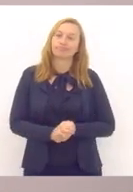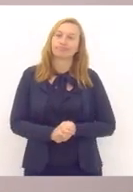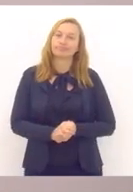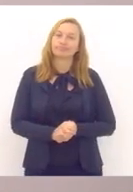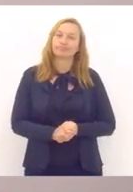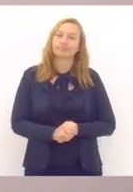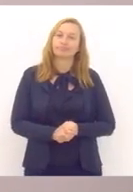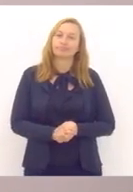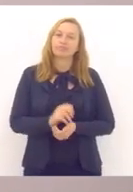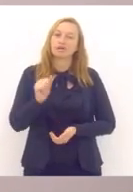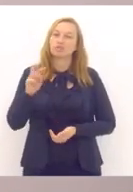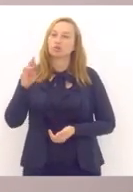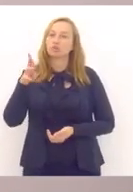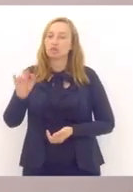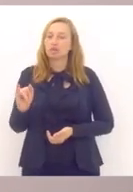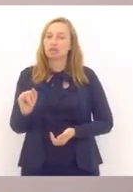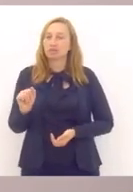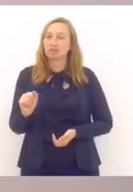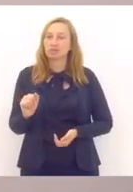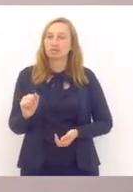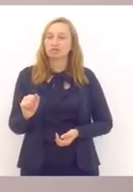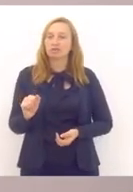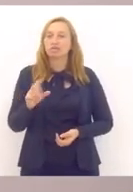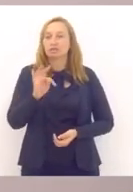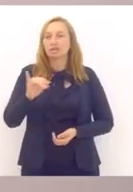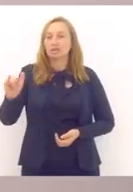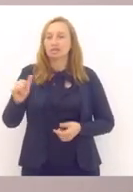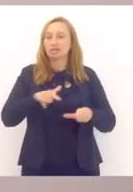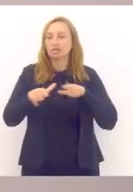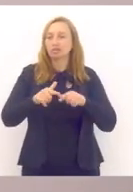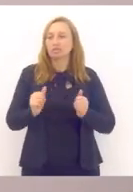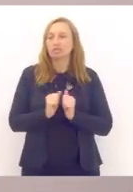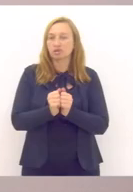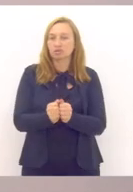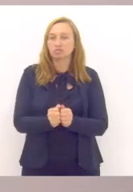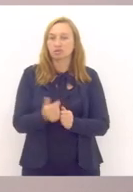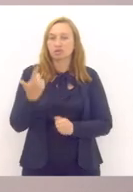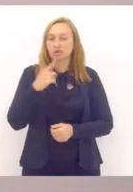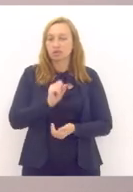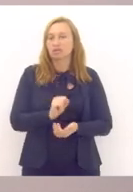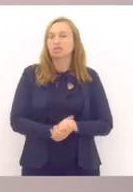essa auditoria tem que ser feita via TI, nós estamos trabalhando para chegar lá.